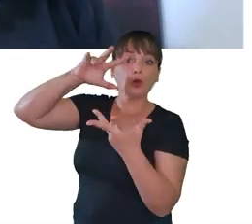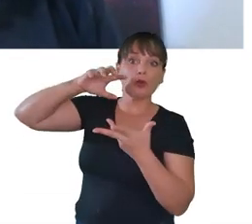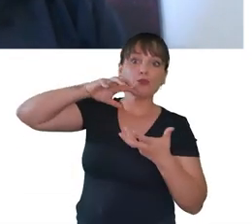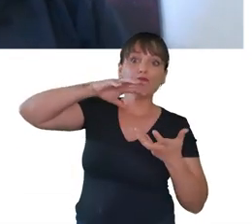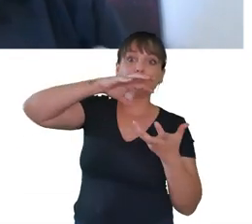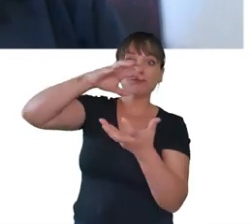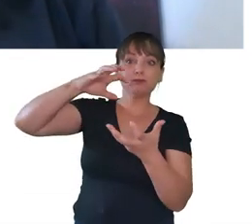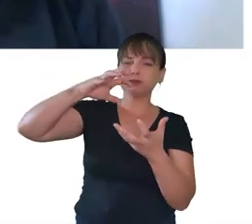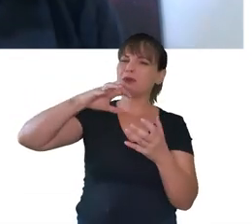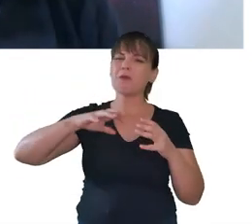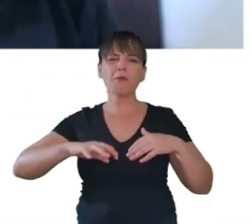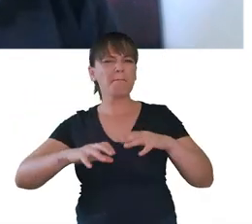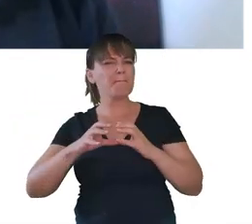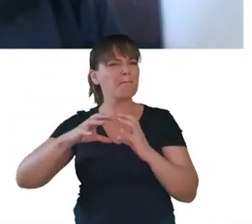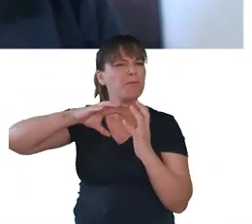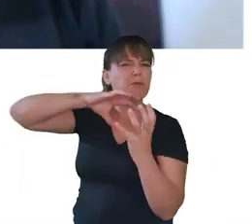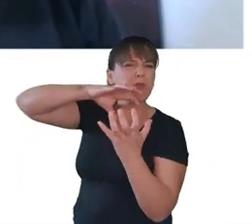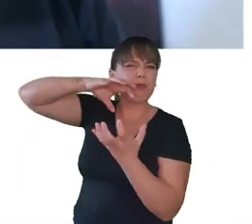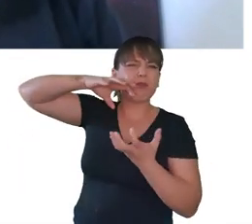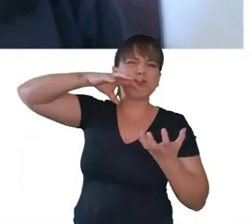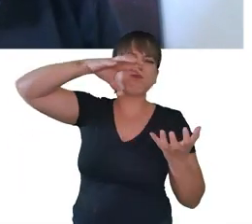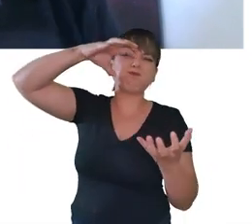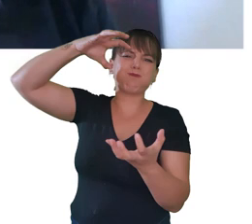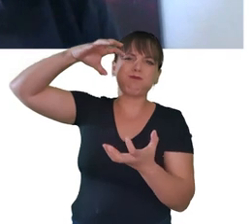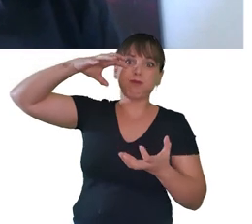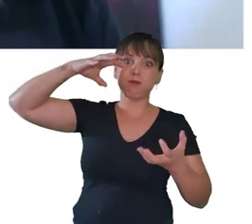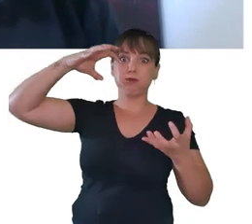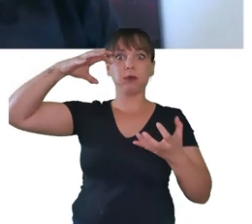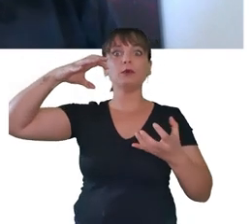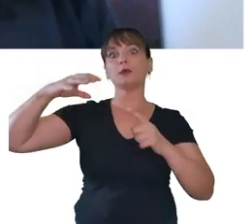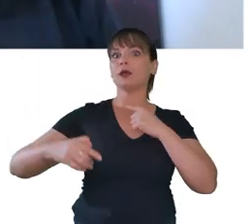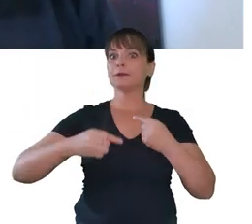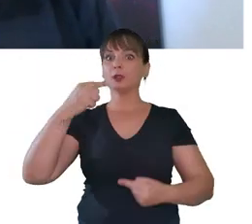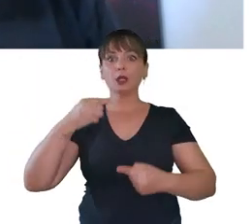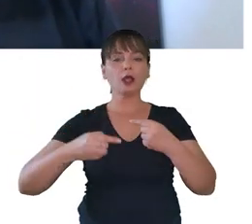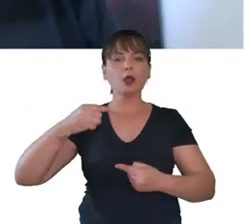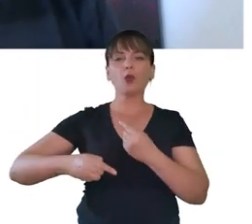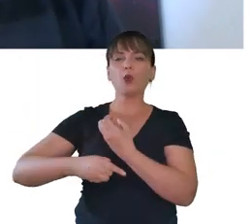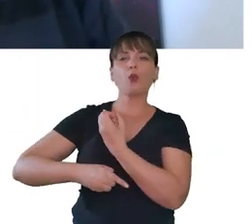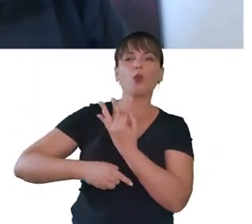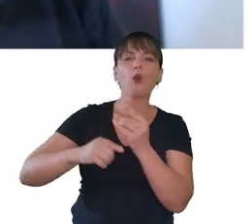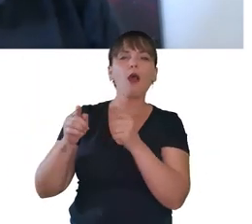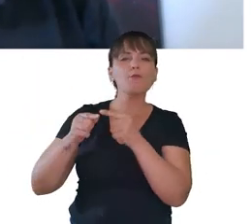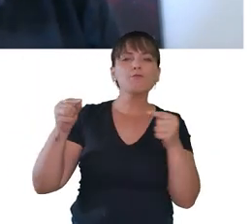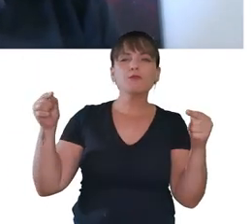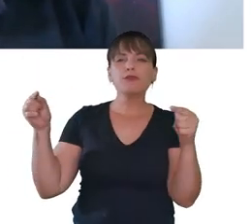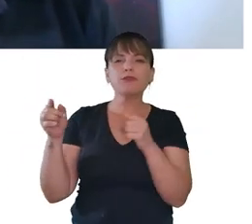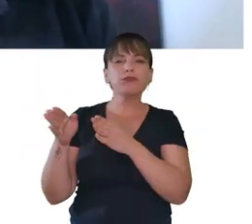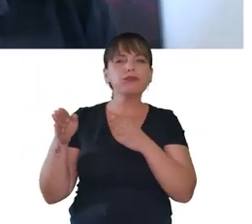universo passou por uma rápida inflação. Então, ele é muito maior que isso. Se discute muito um